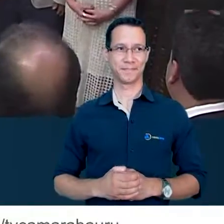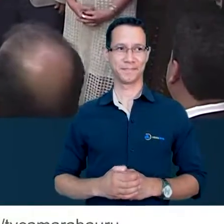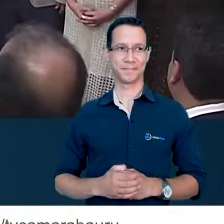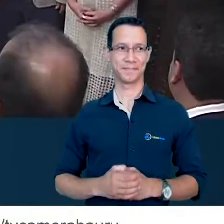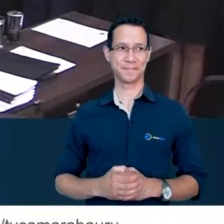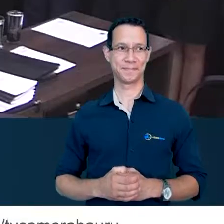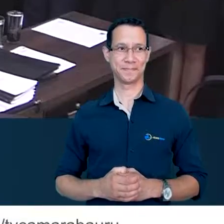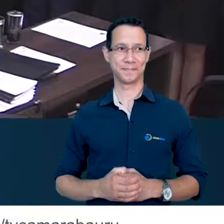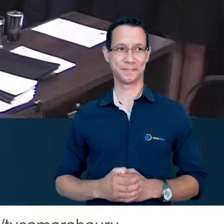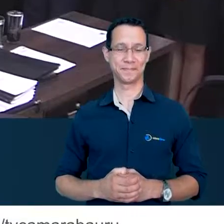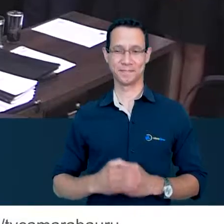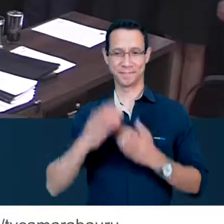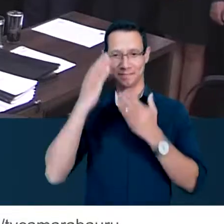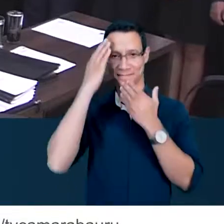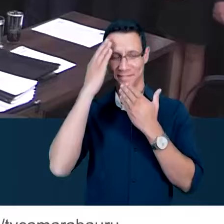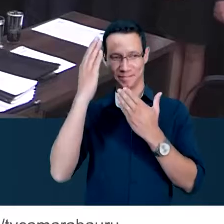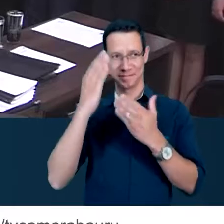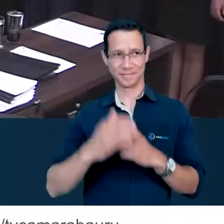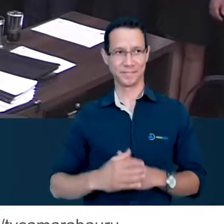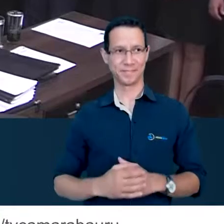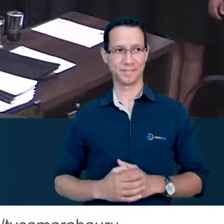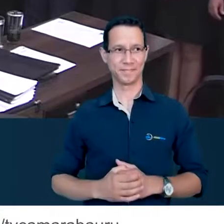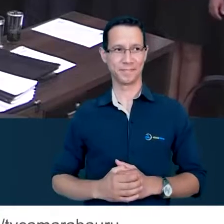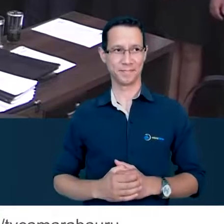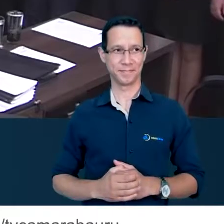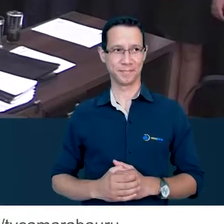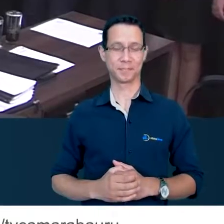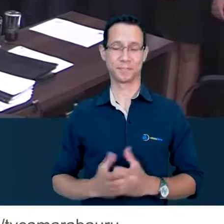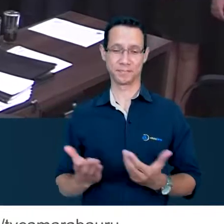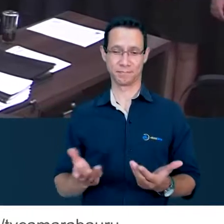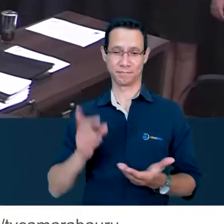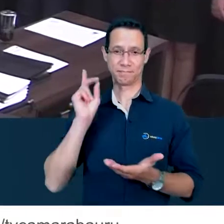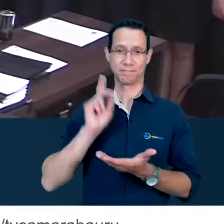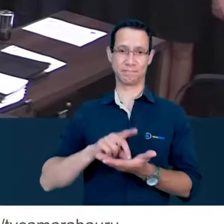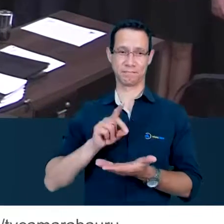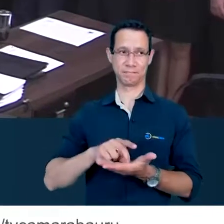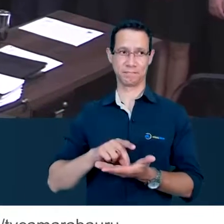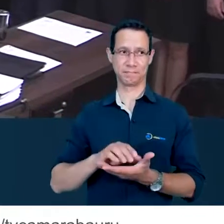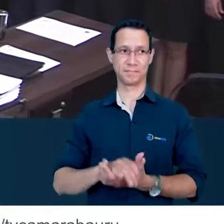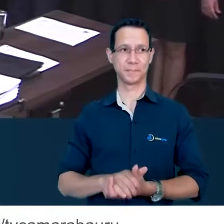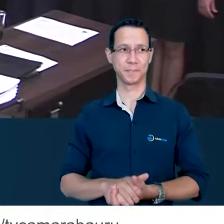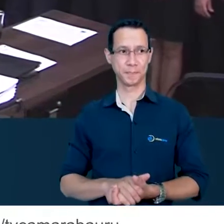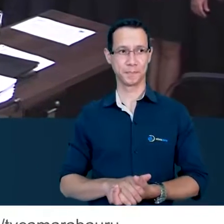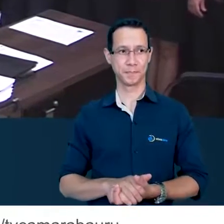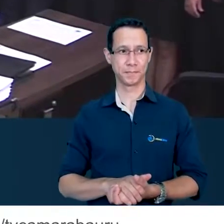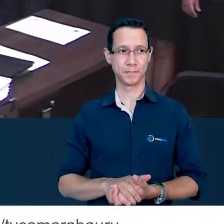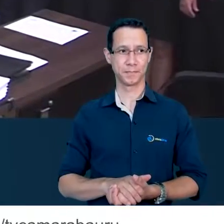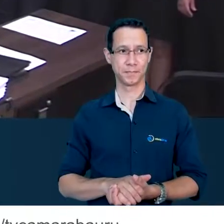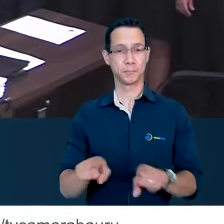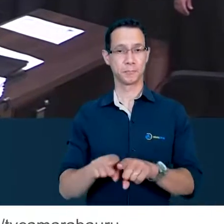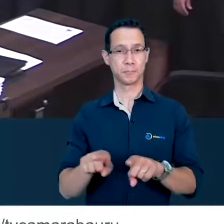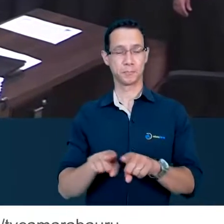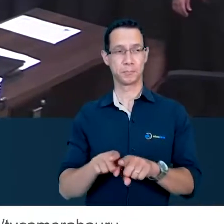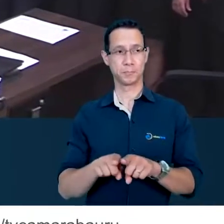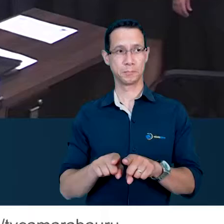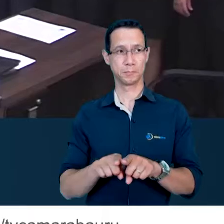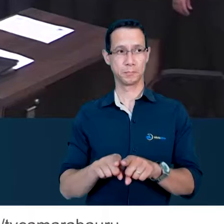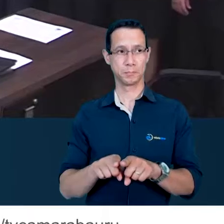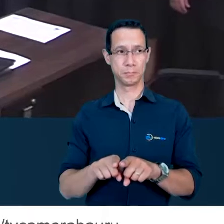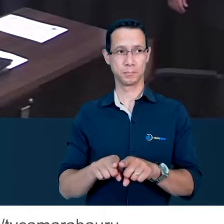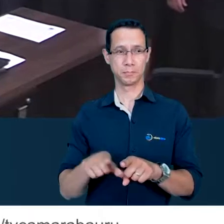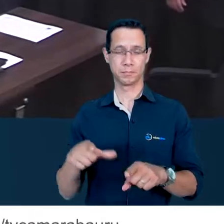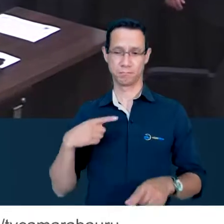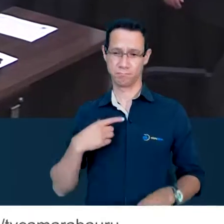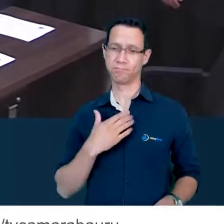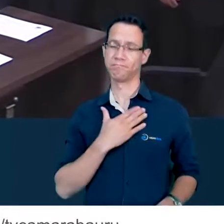Muito obrigado. Na verdade, muito embora eu também tenha o maior prazer